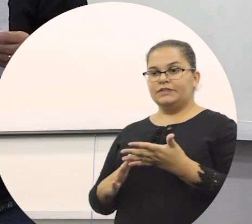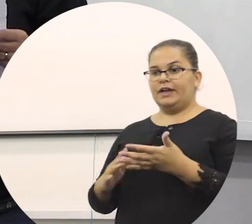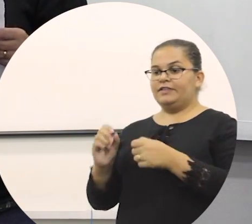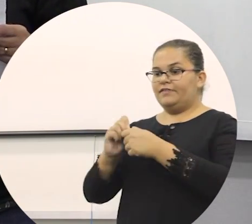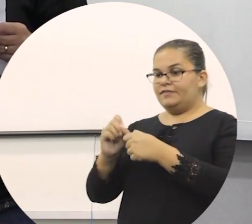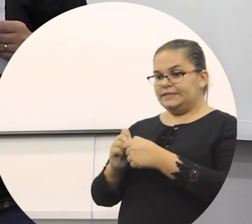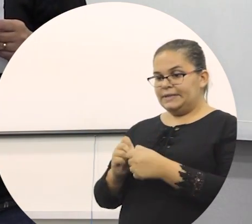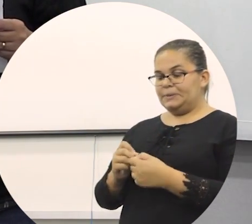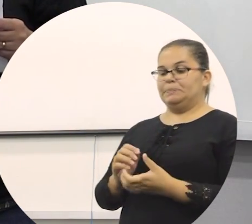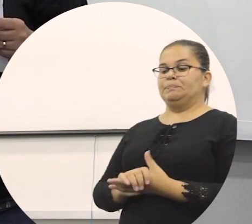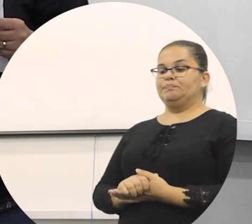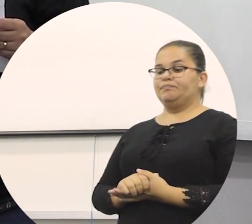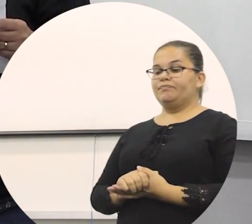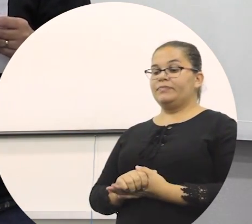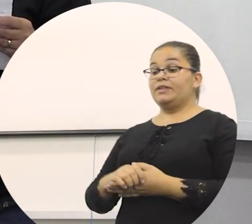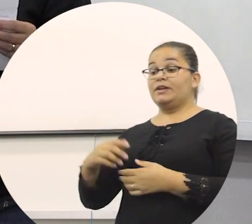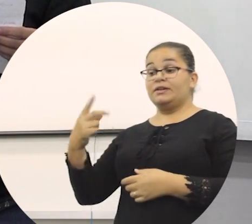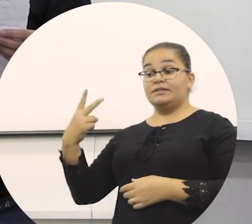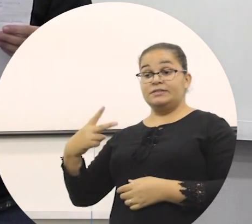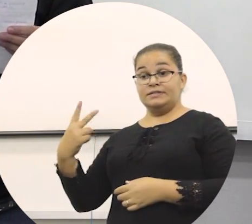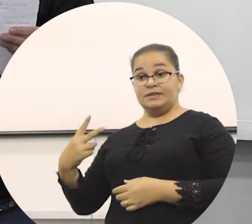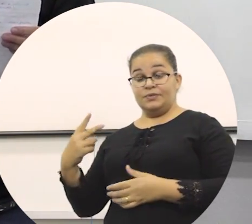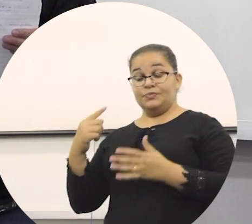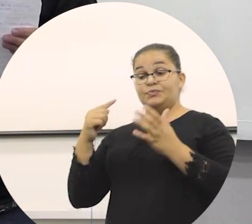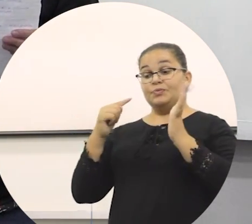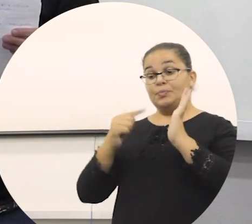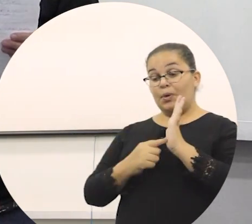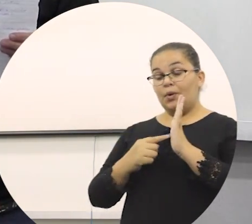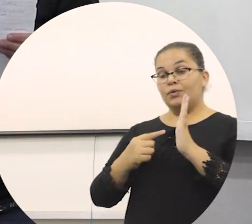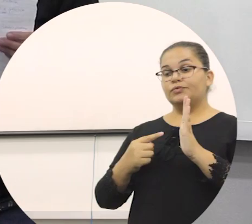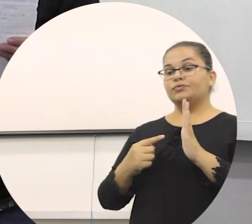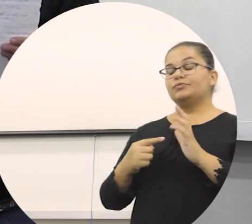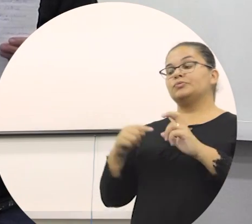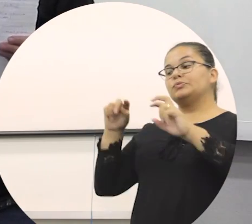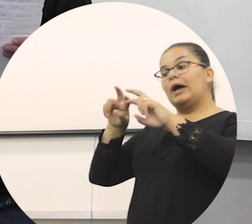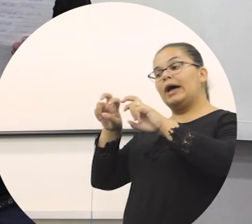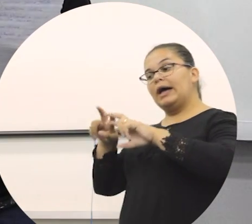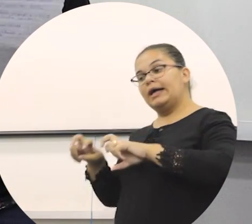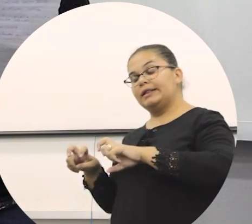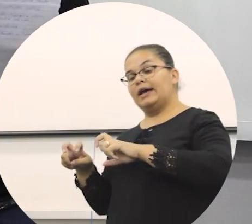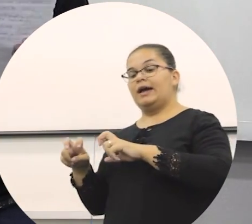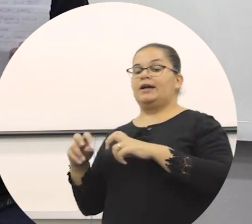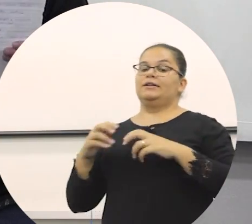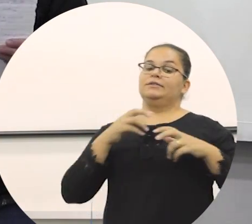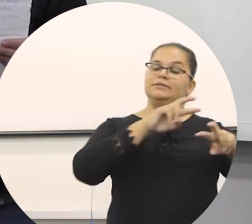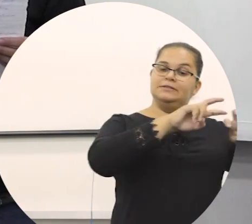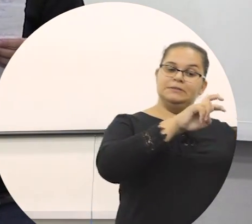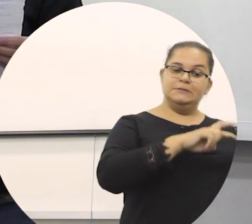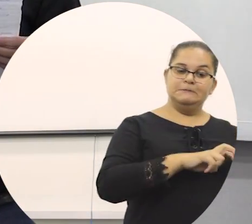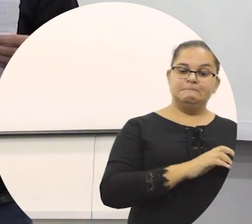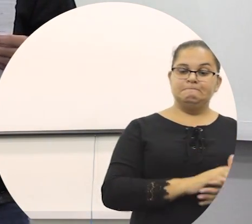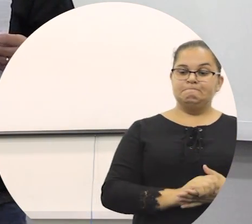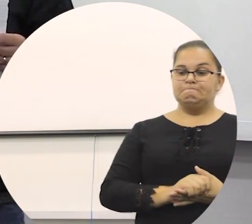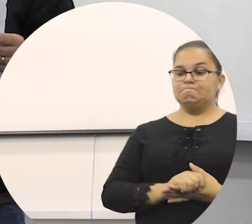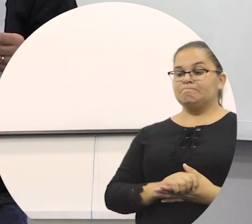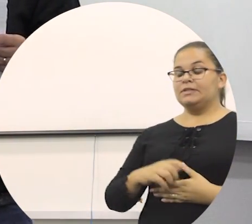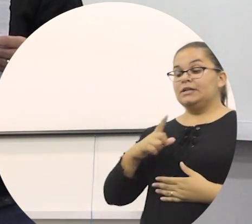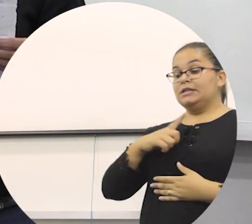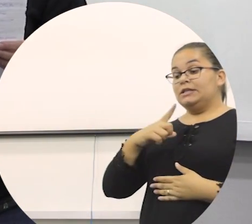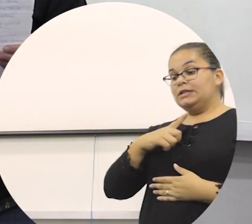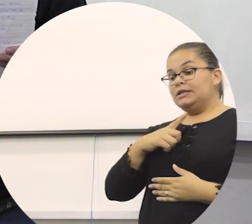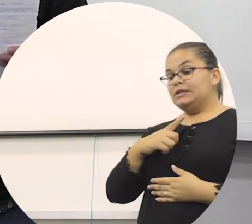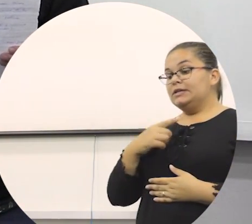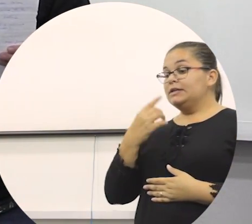produção dele? No segundo ponto seria a análise das duas línguas. No polo, a gente ficou ali no grupo que tinha bastante crianças do polo, a gente